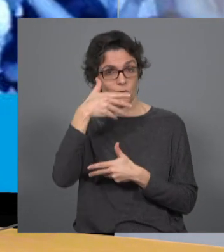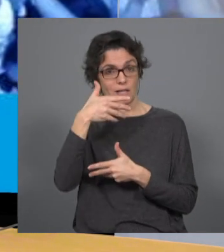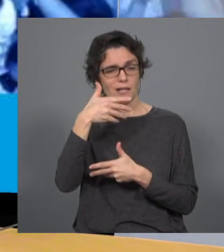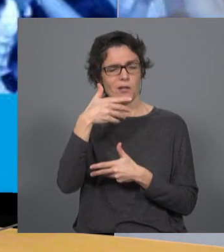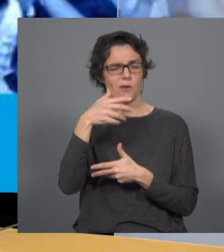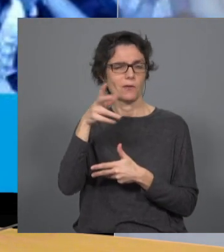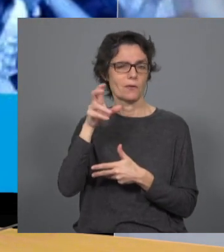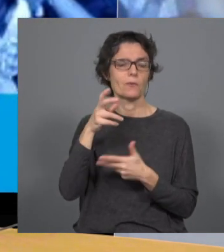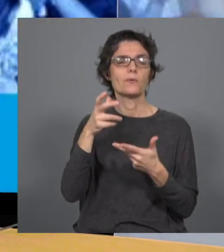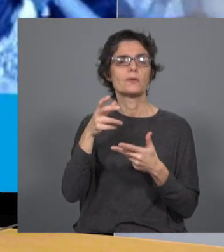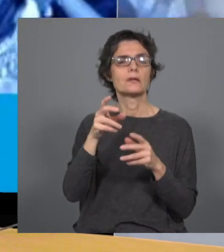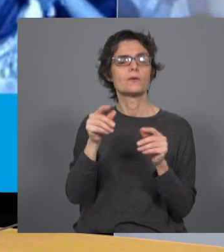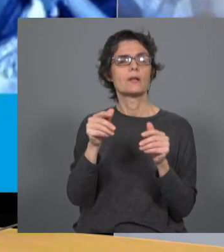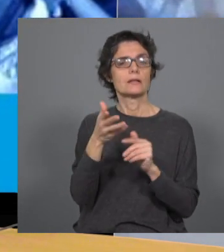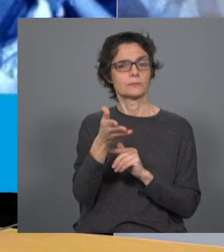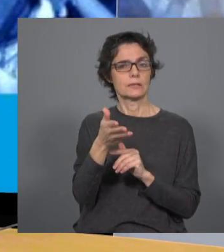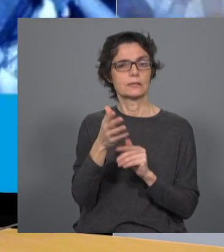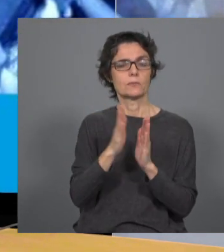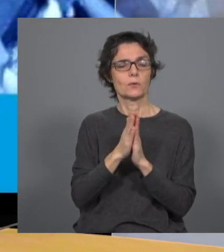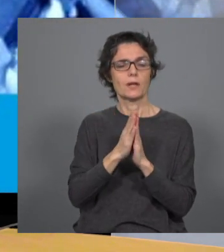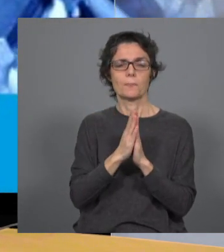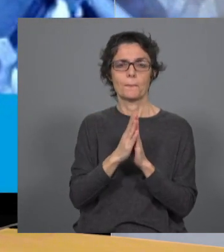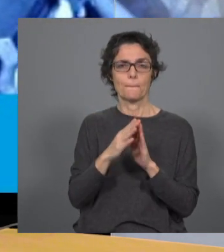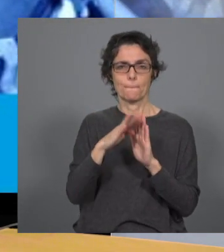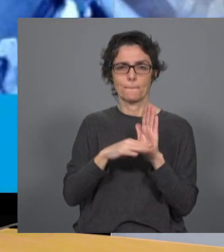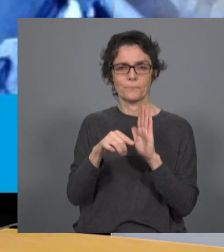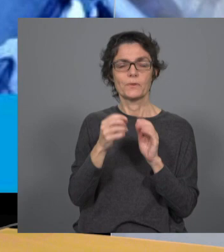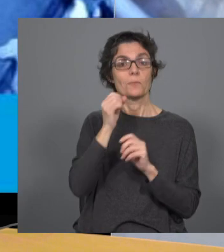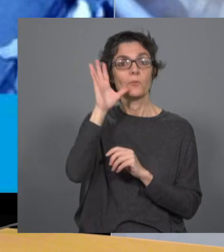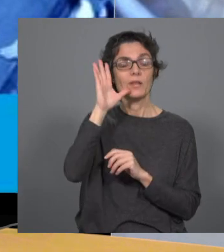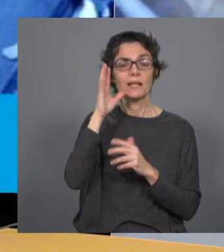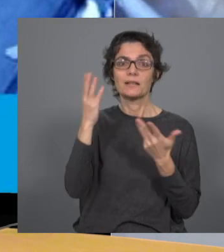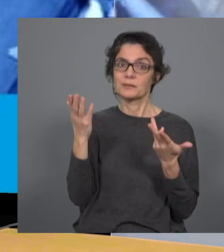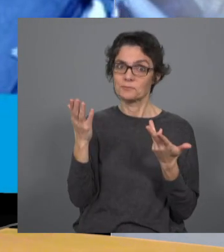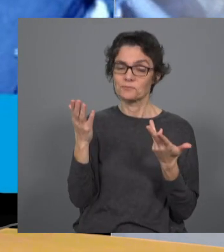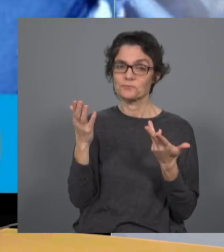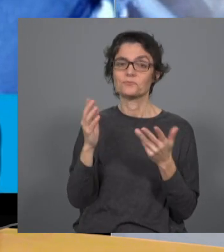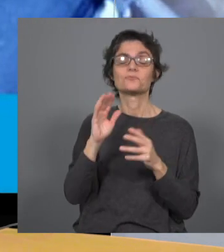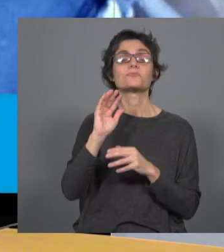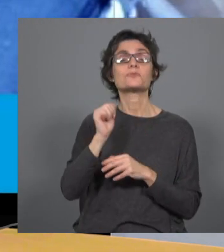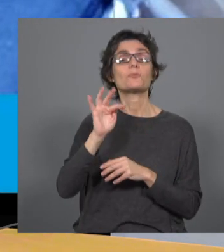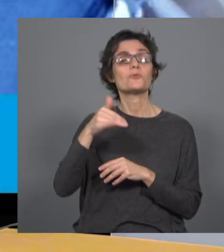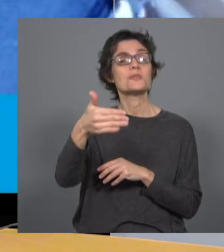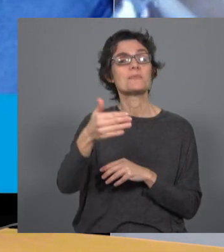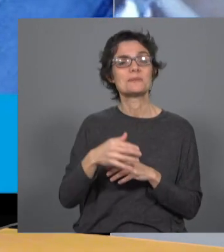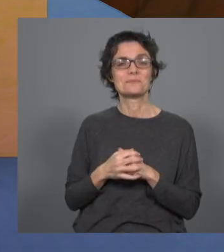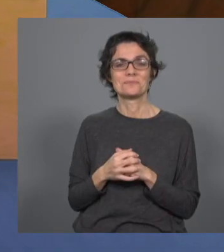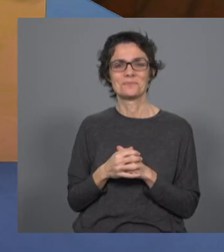escutar a edição rádio do programa Eclésia. Tenha então uma muito boa tarde, tenha também um bom fim de semana.